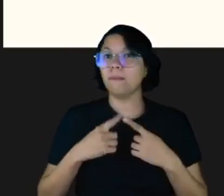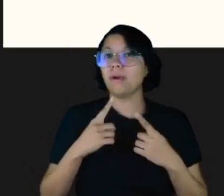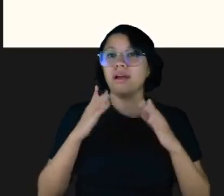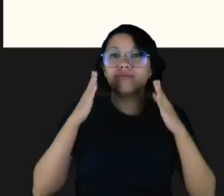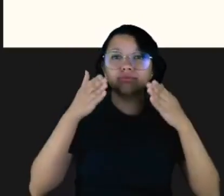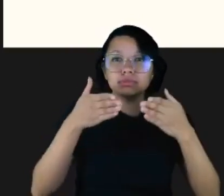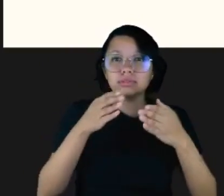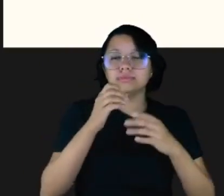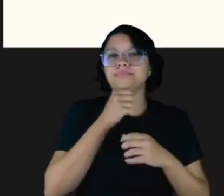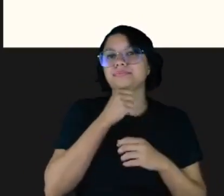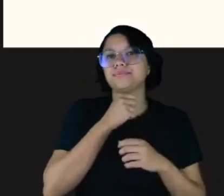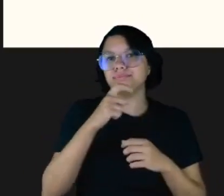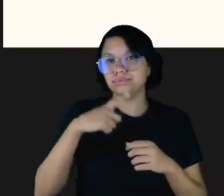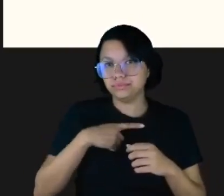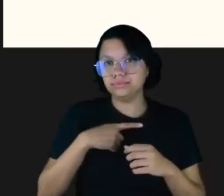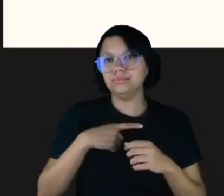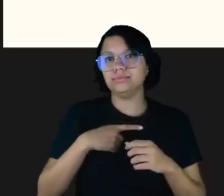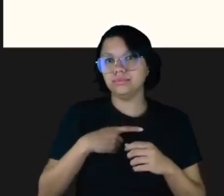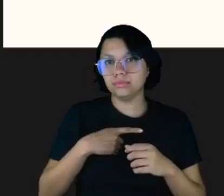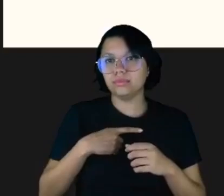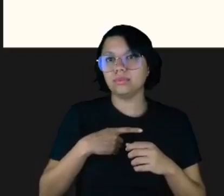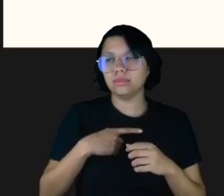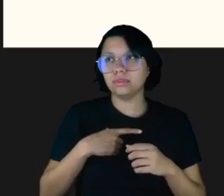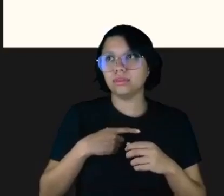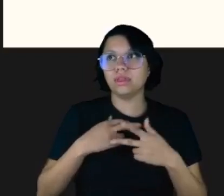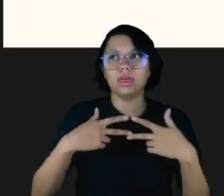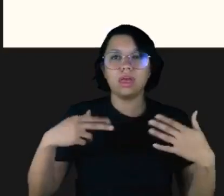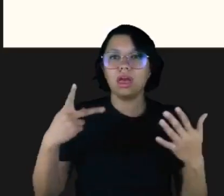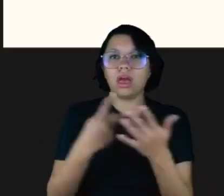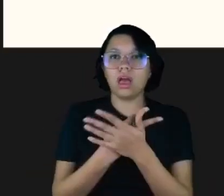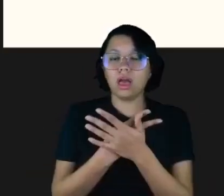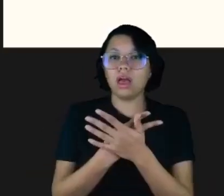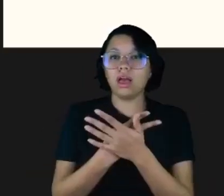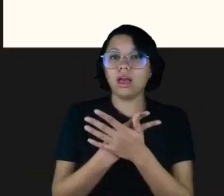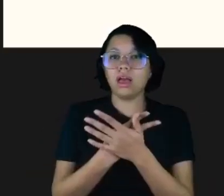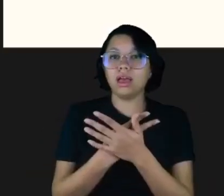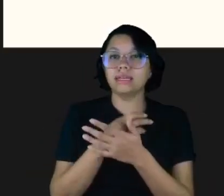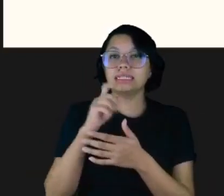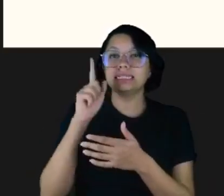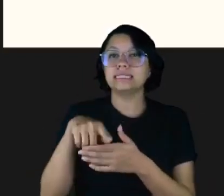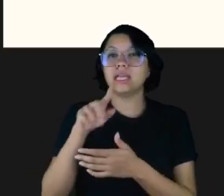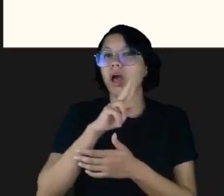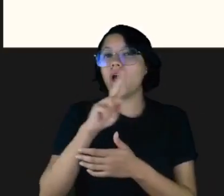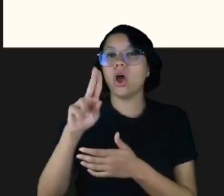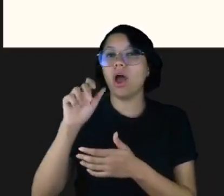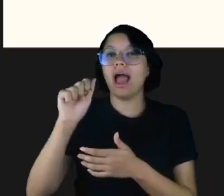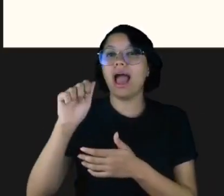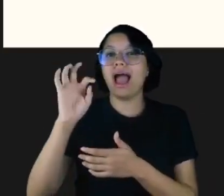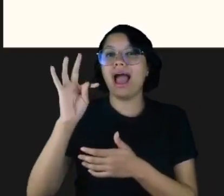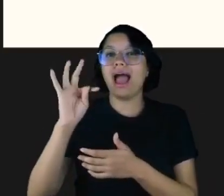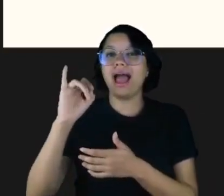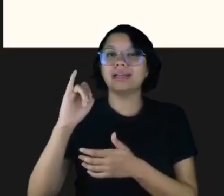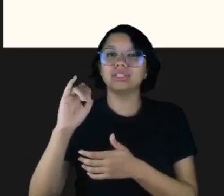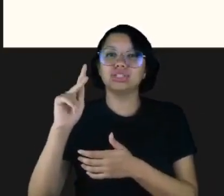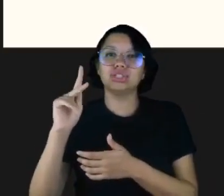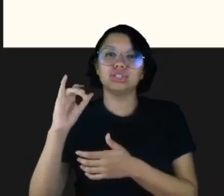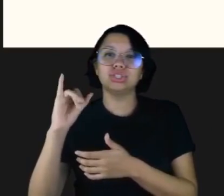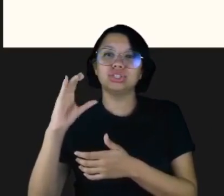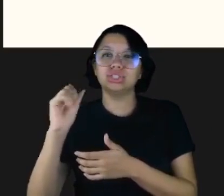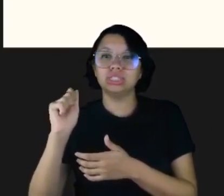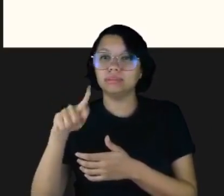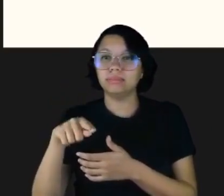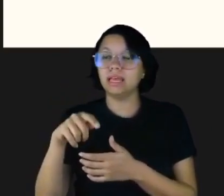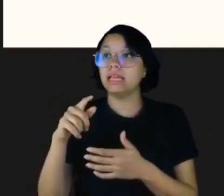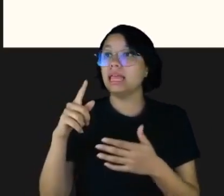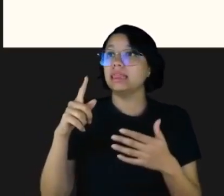idoso, nós temos manifestações que são chamadas atípicas, ou seja, existem manifestações que não